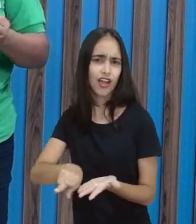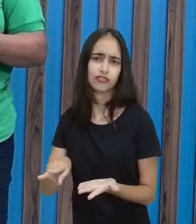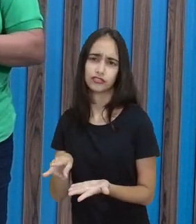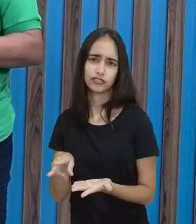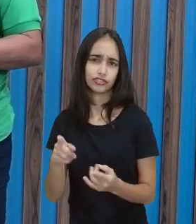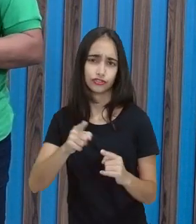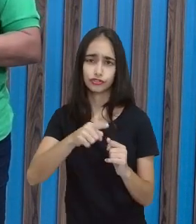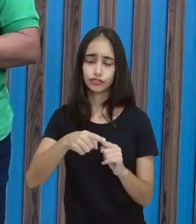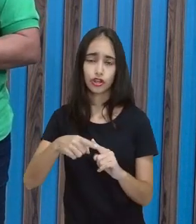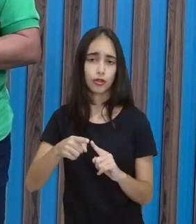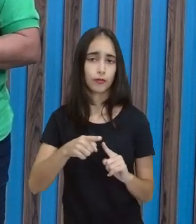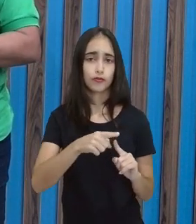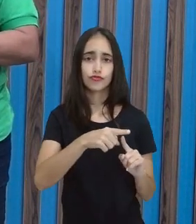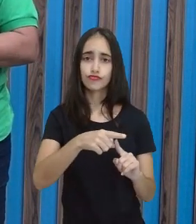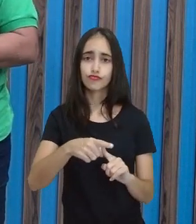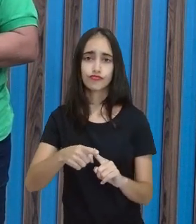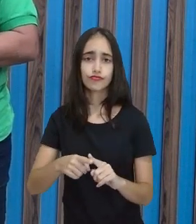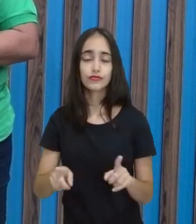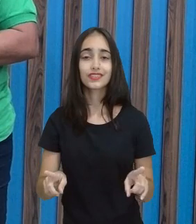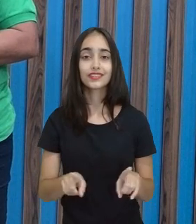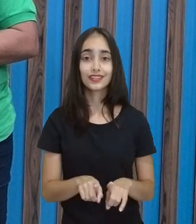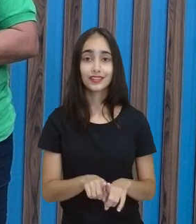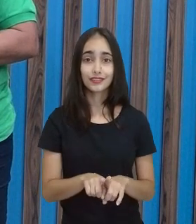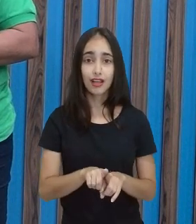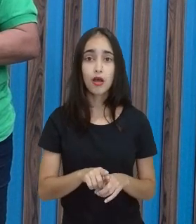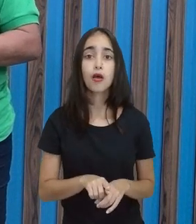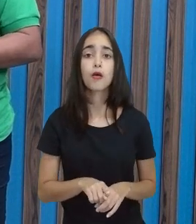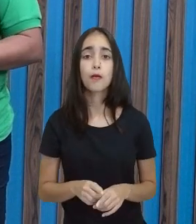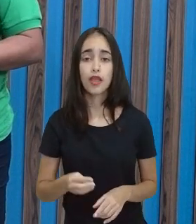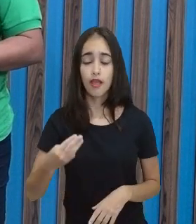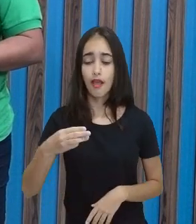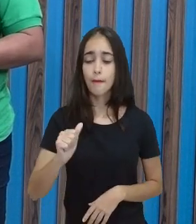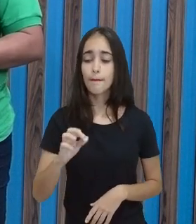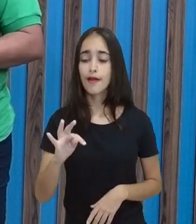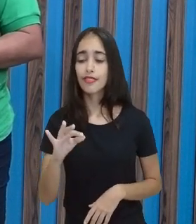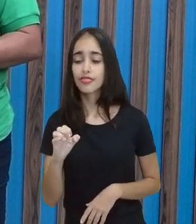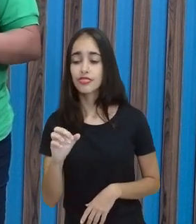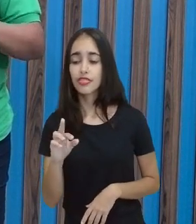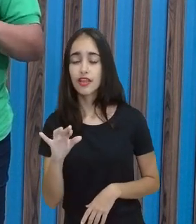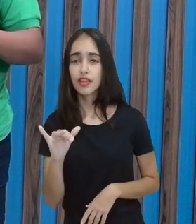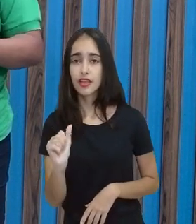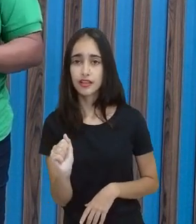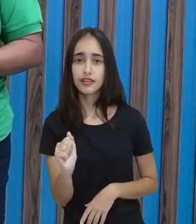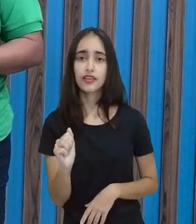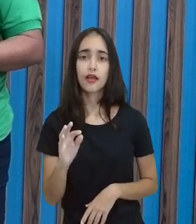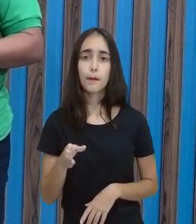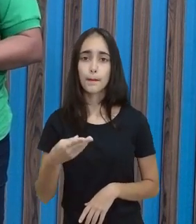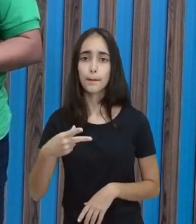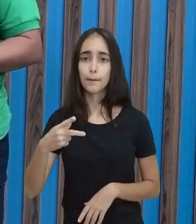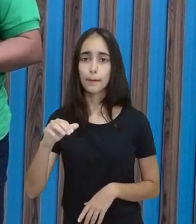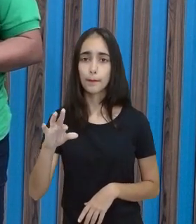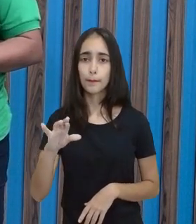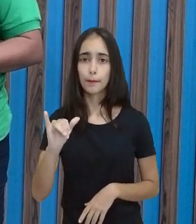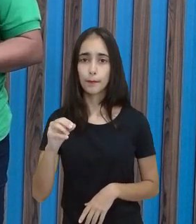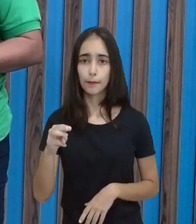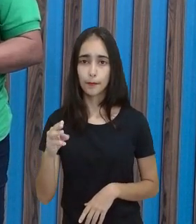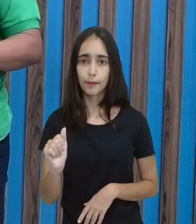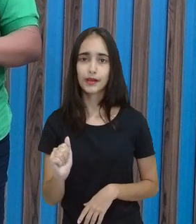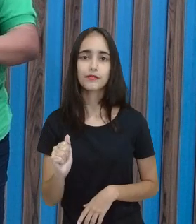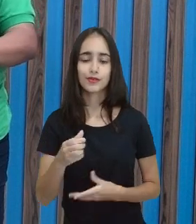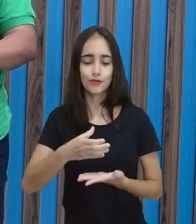inclusive o produto, a matéria-prima que foi feito, o plástico que foi usado para moldar esse utensílio